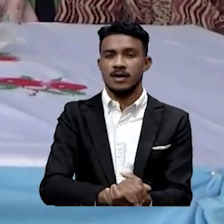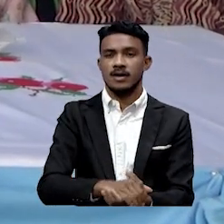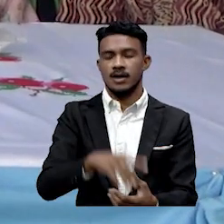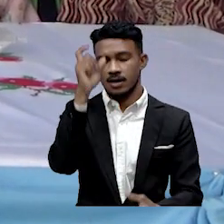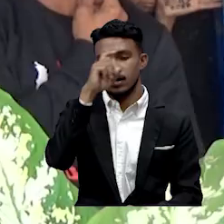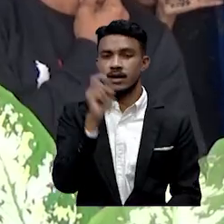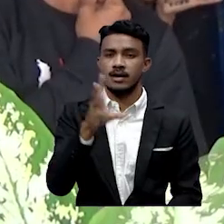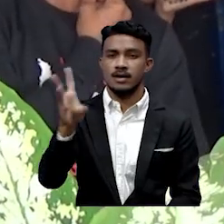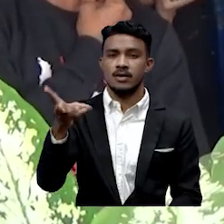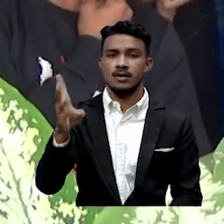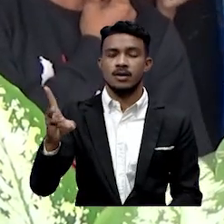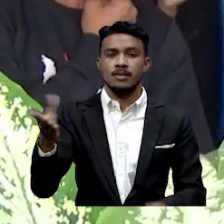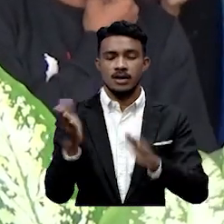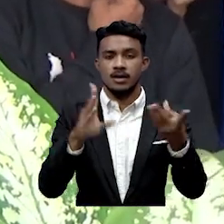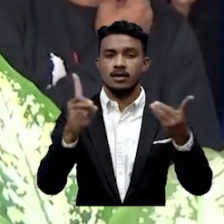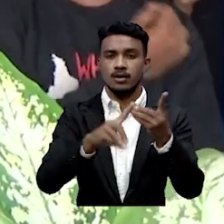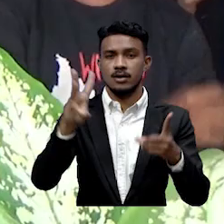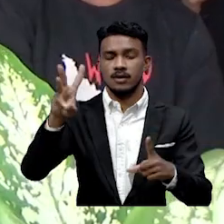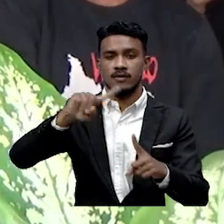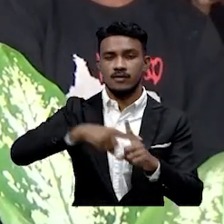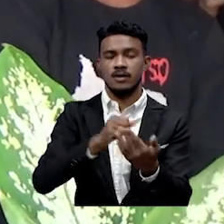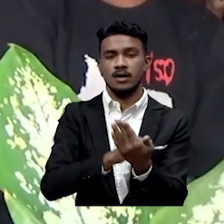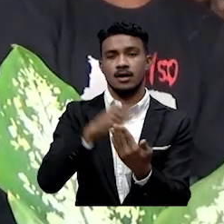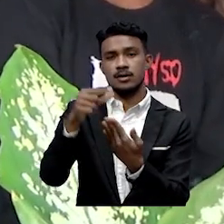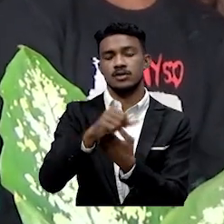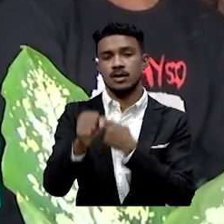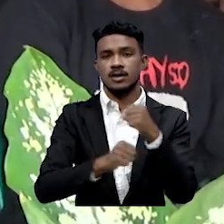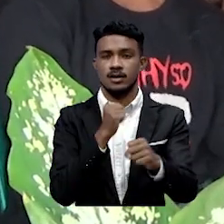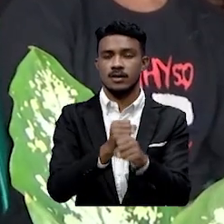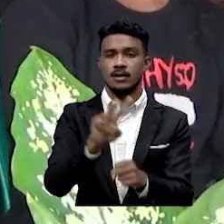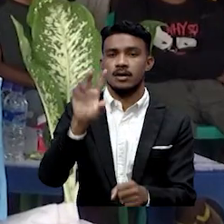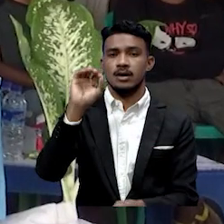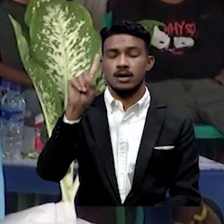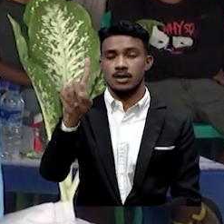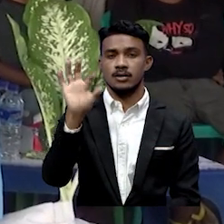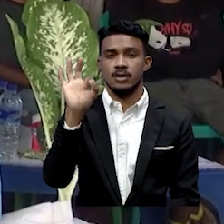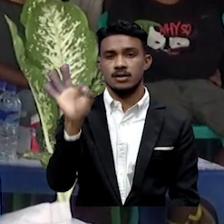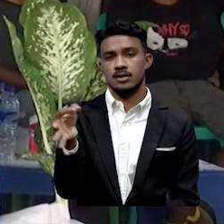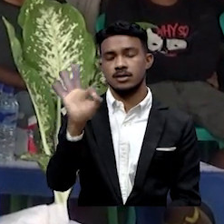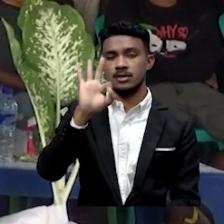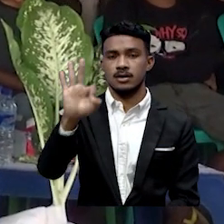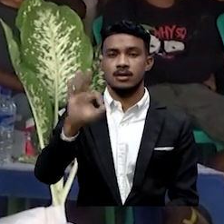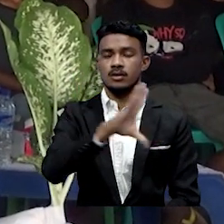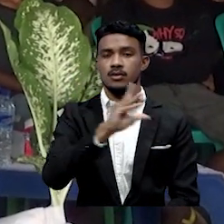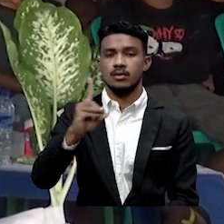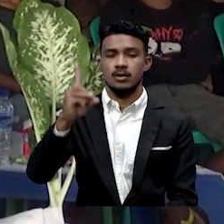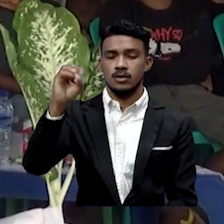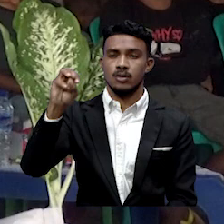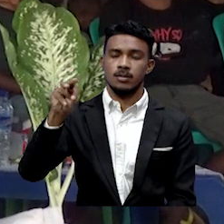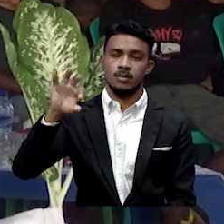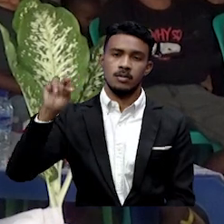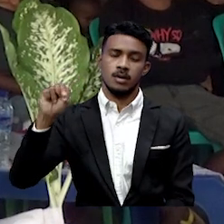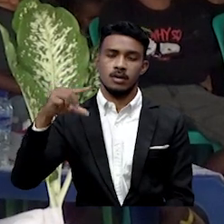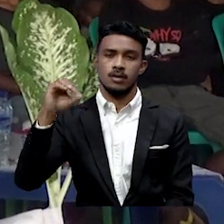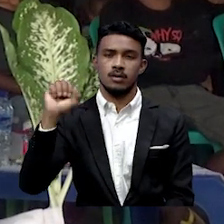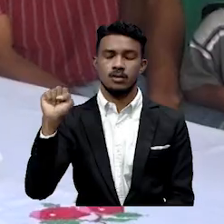mate ia lorong neng fulan agosto tina rihuni ida atu sia sia nolo resensia no domingos dos Santos o idade tolu nolo